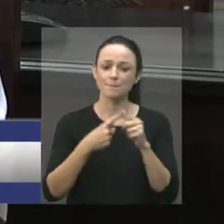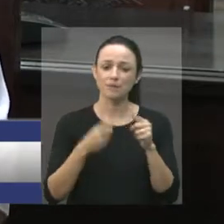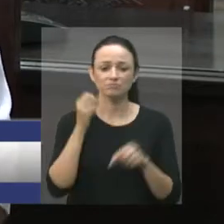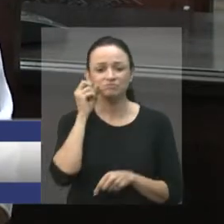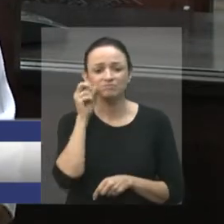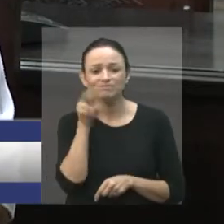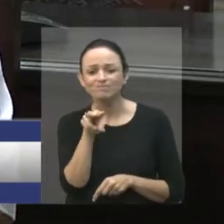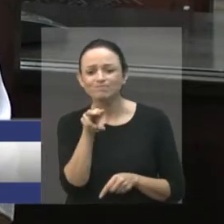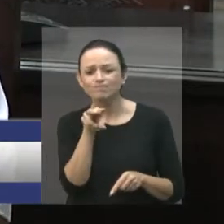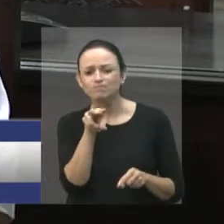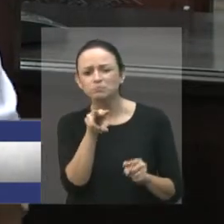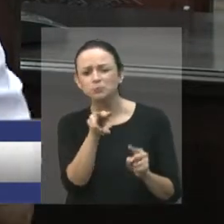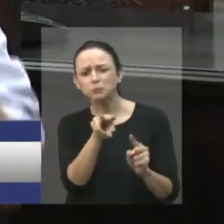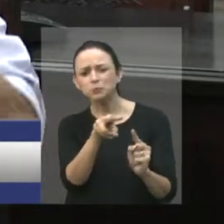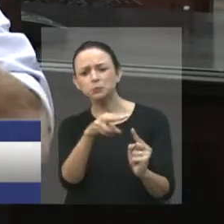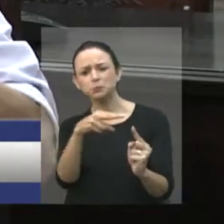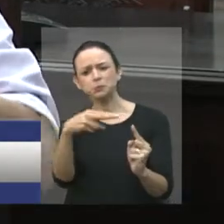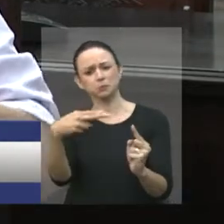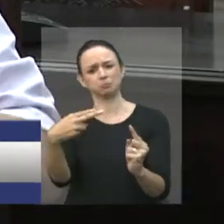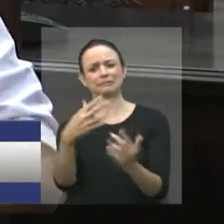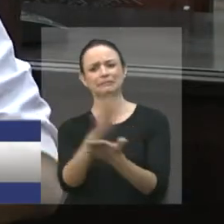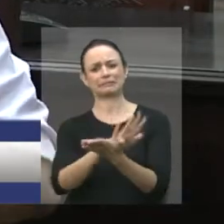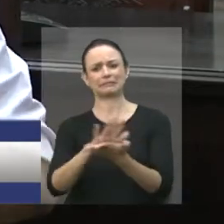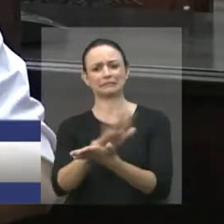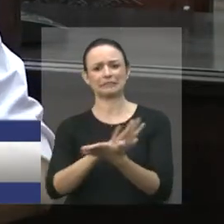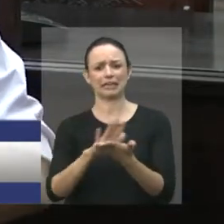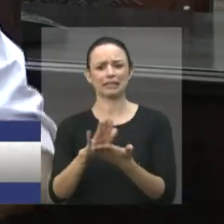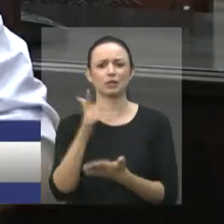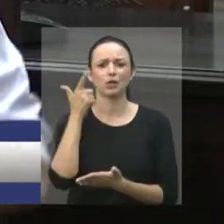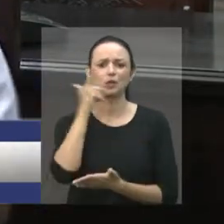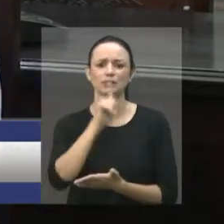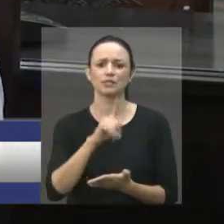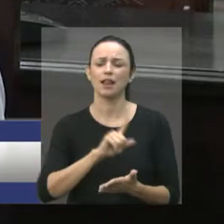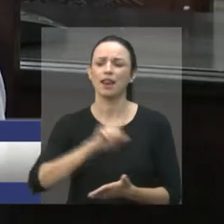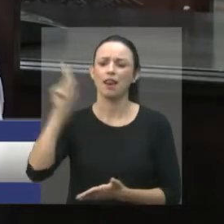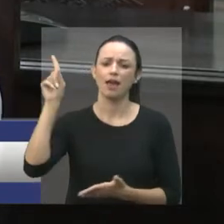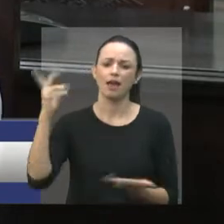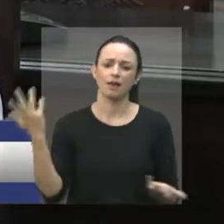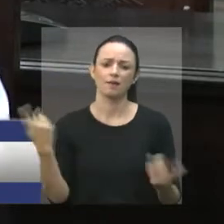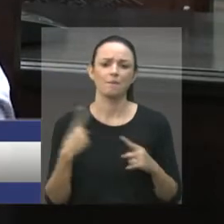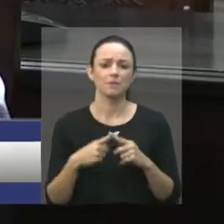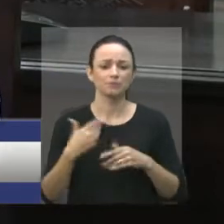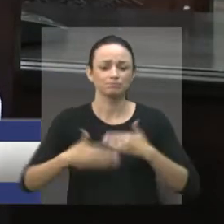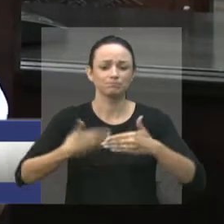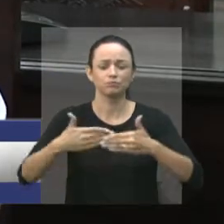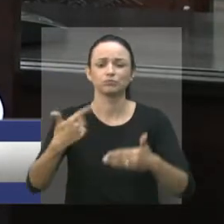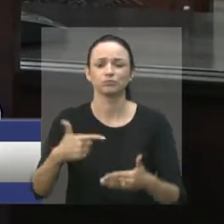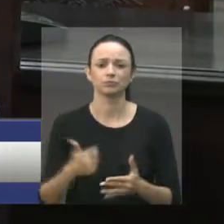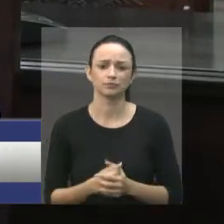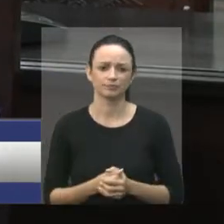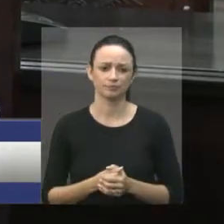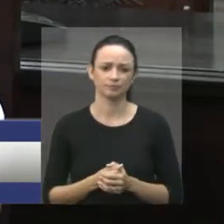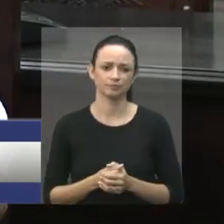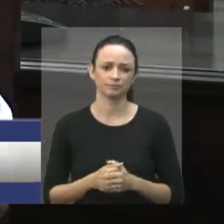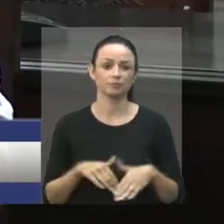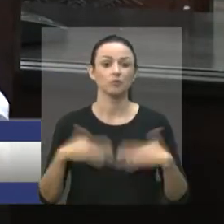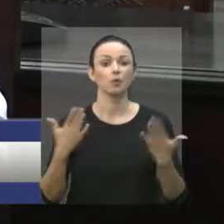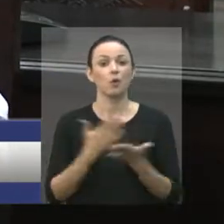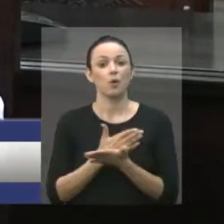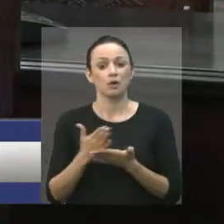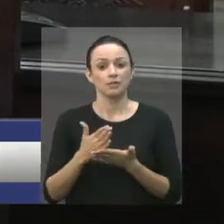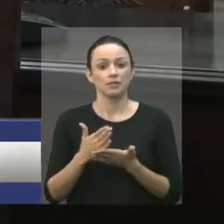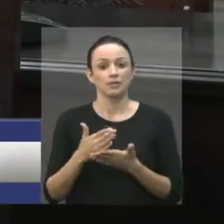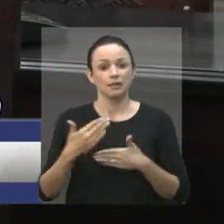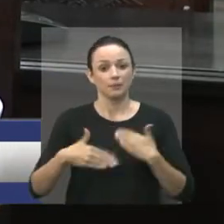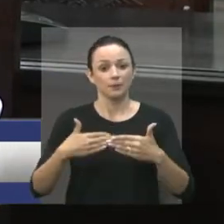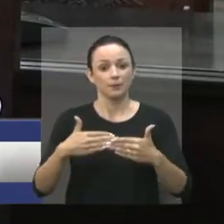perspectiva nenhuma de sair nada lá em cima, porque a coisa não está andando. Quando começar a andar, eu garanto para o